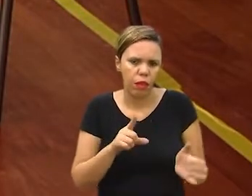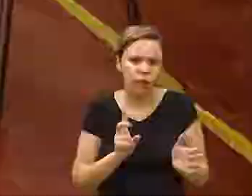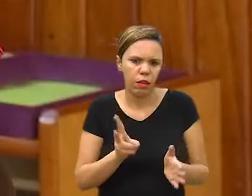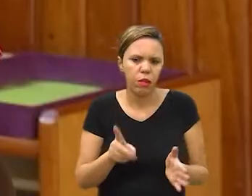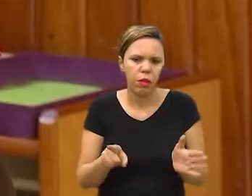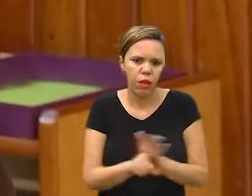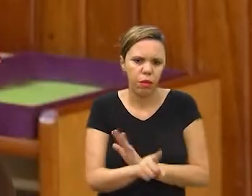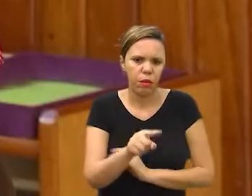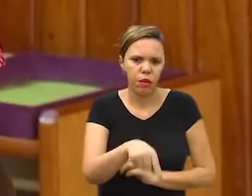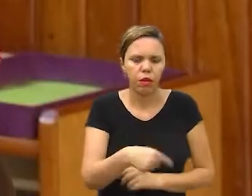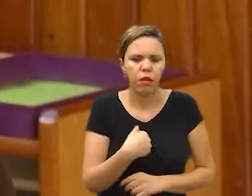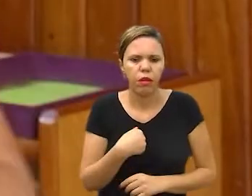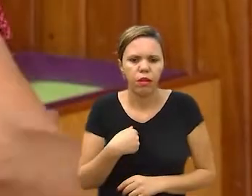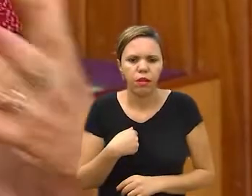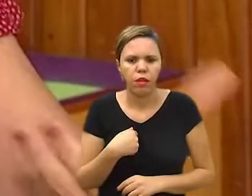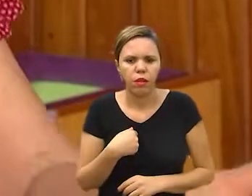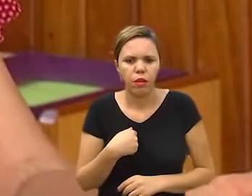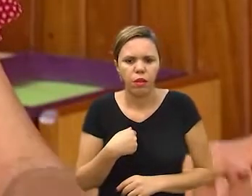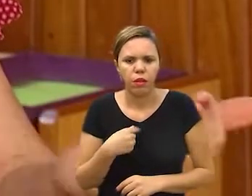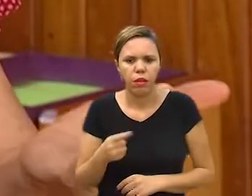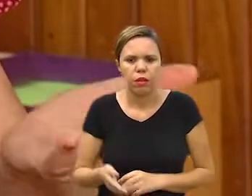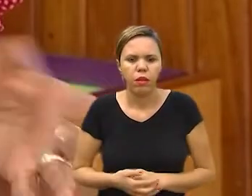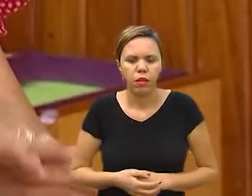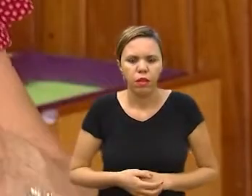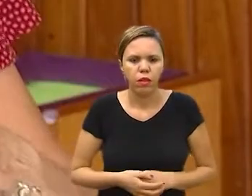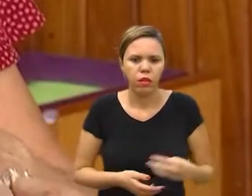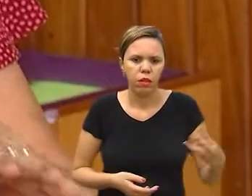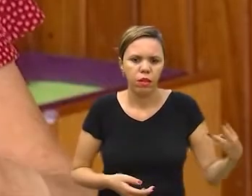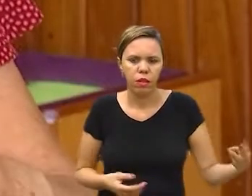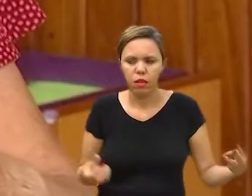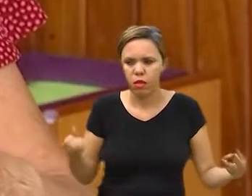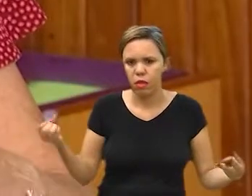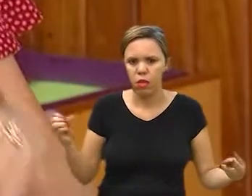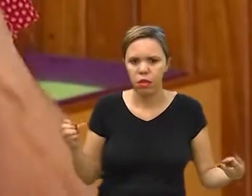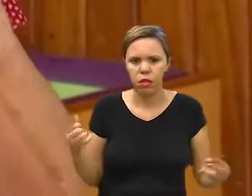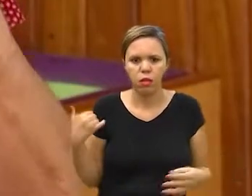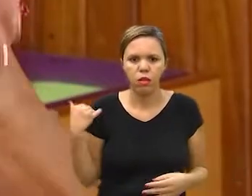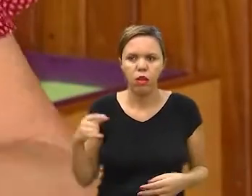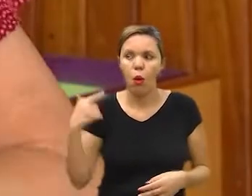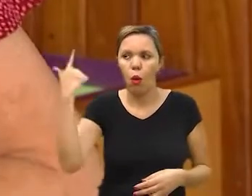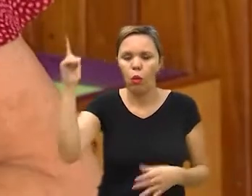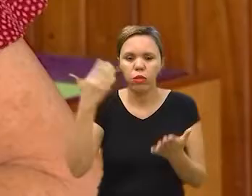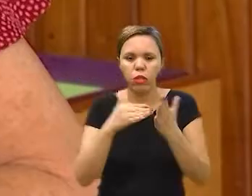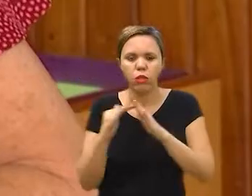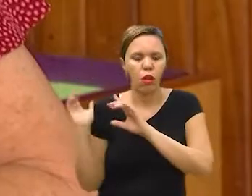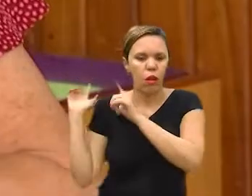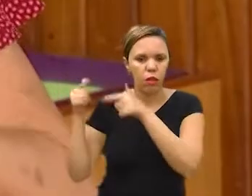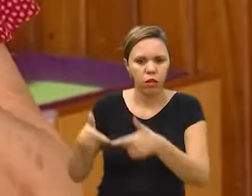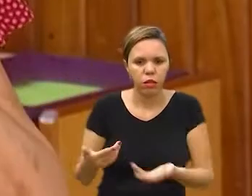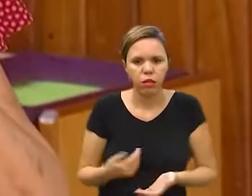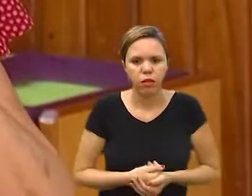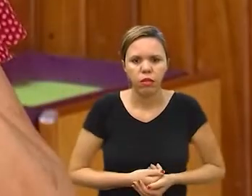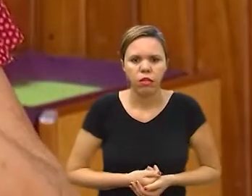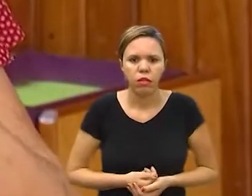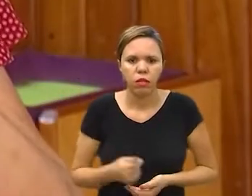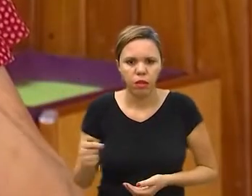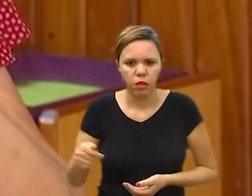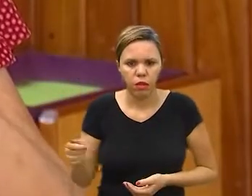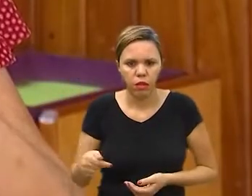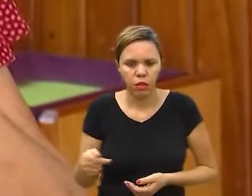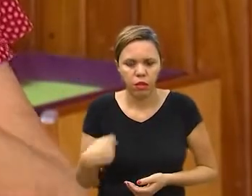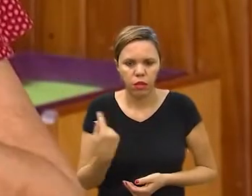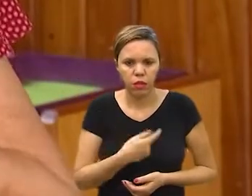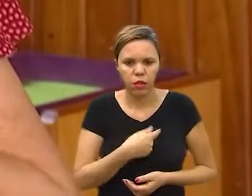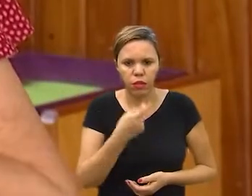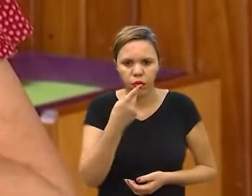sempre, porque eles também, se eles saem de 3 a 6, por exemplo, daqui e vão para uma escola tradicional, aqui, como a